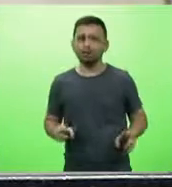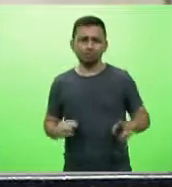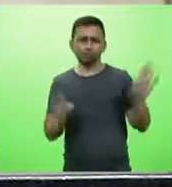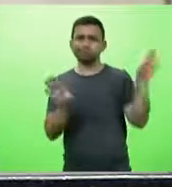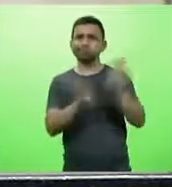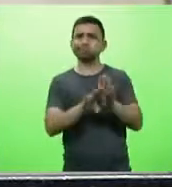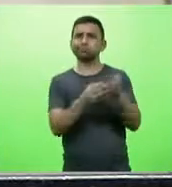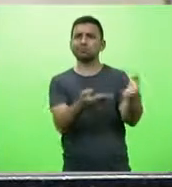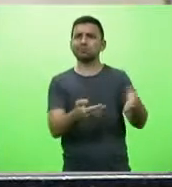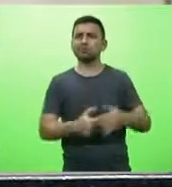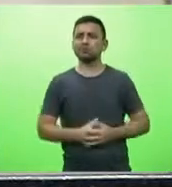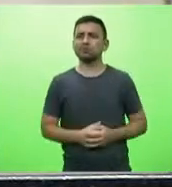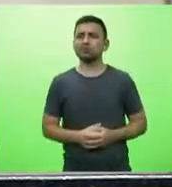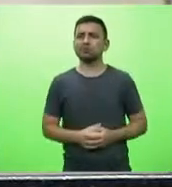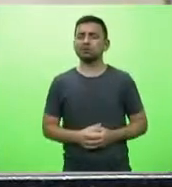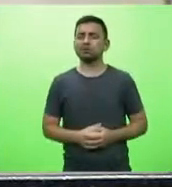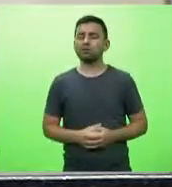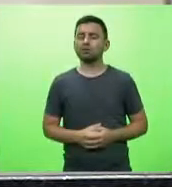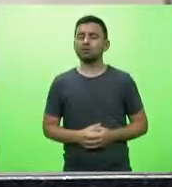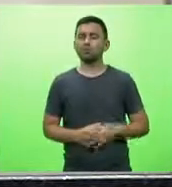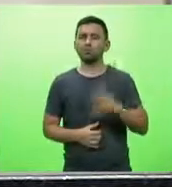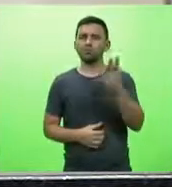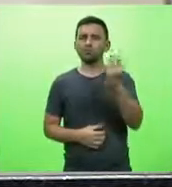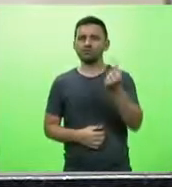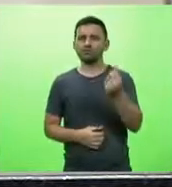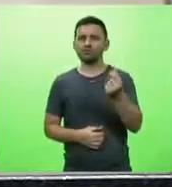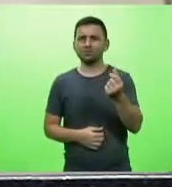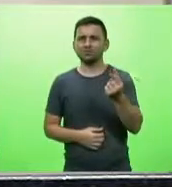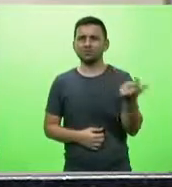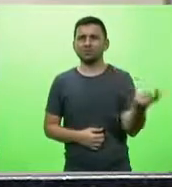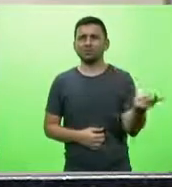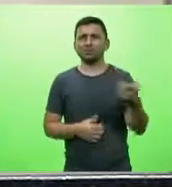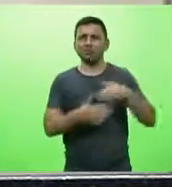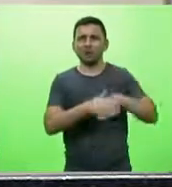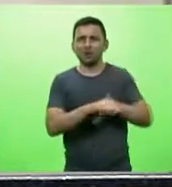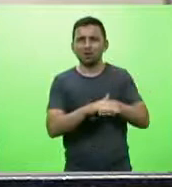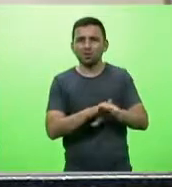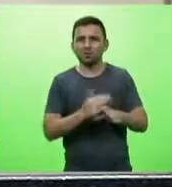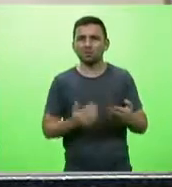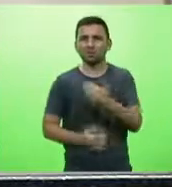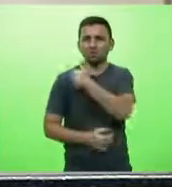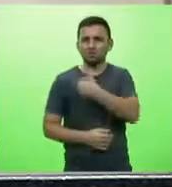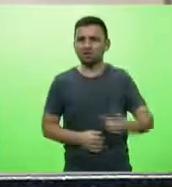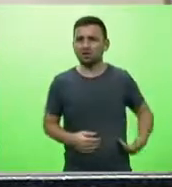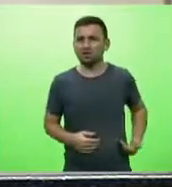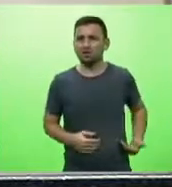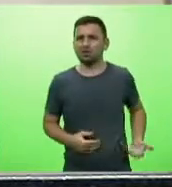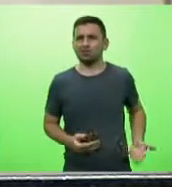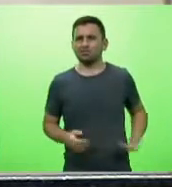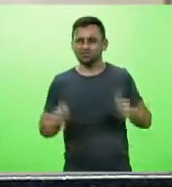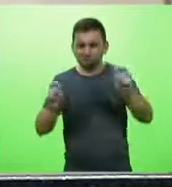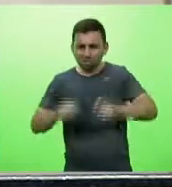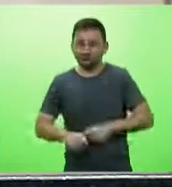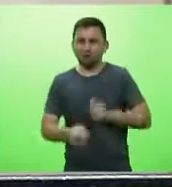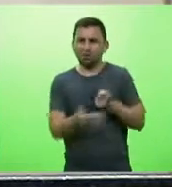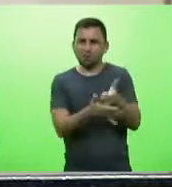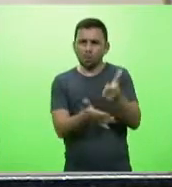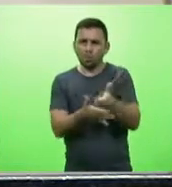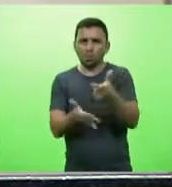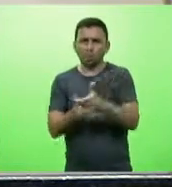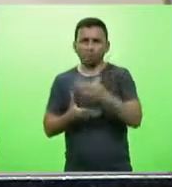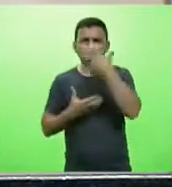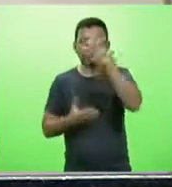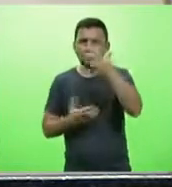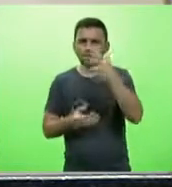Então, com muito dinheiro no cofre, guardado no governo do Estado, poderia ser comprado respiradores e ativar